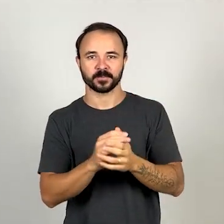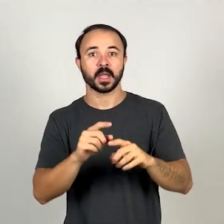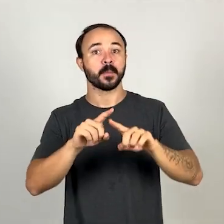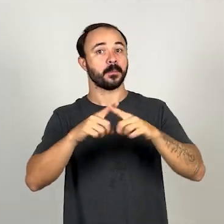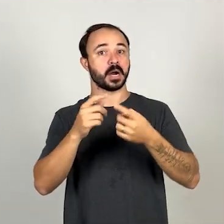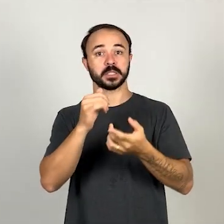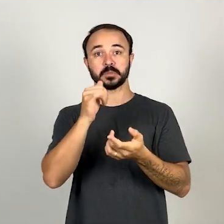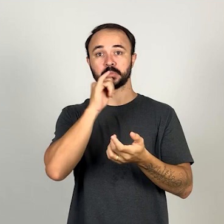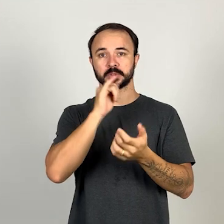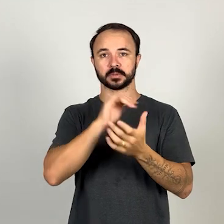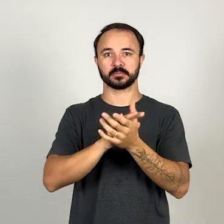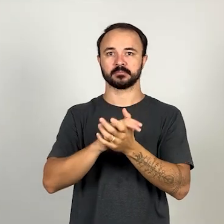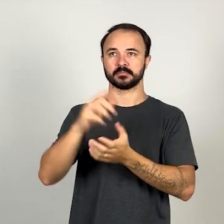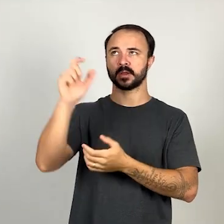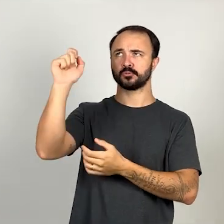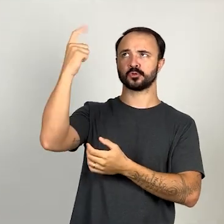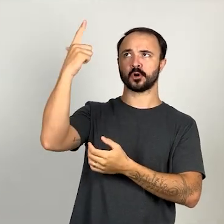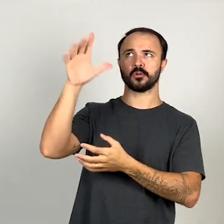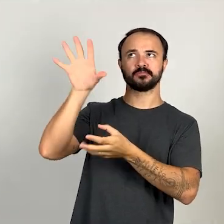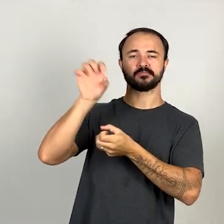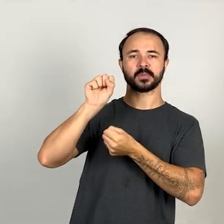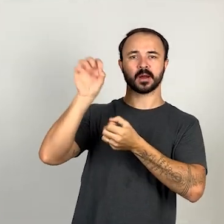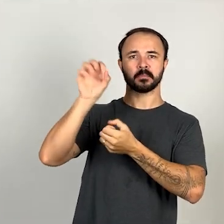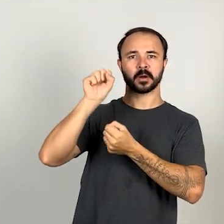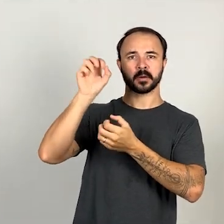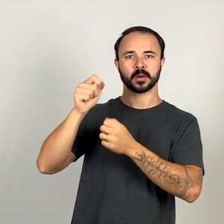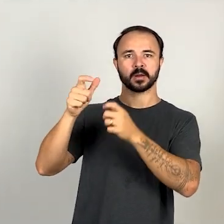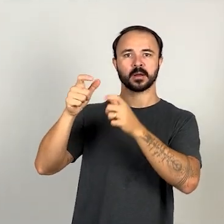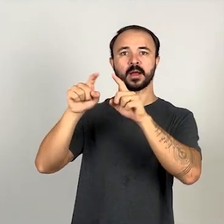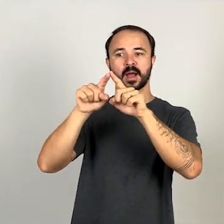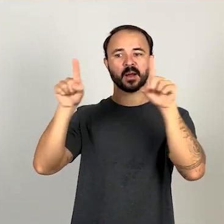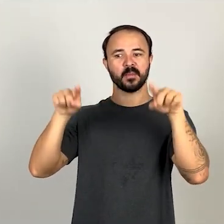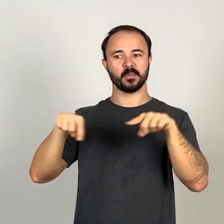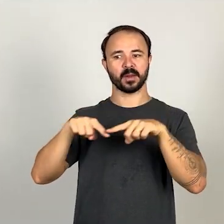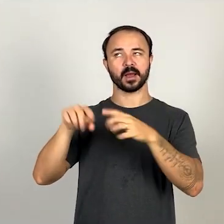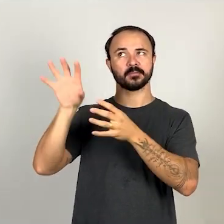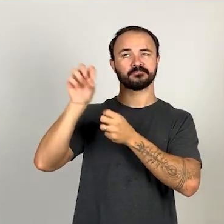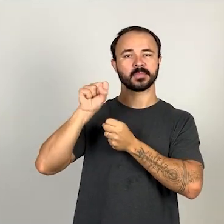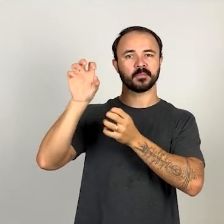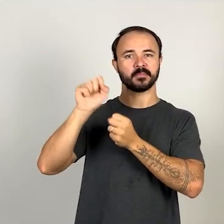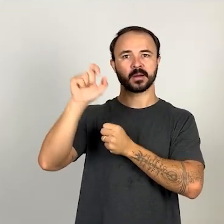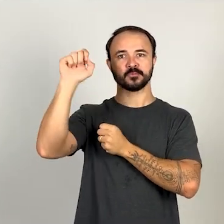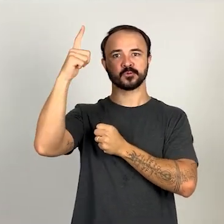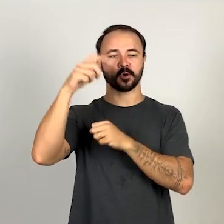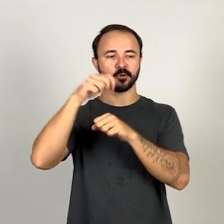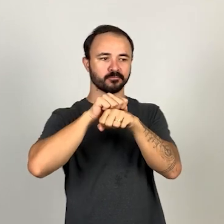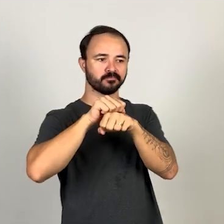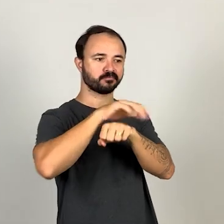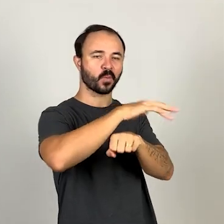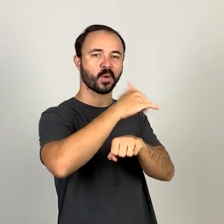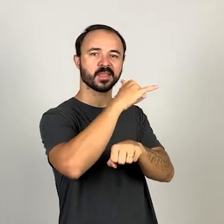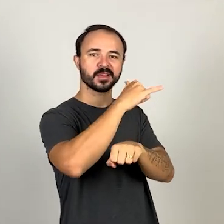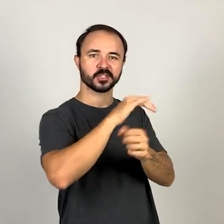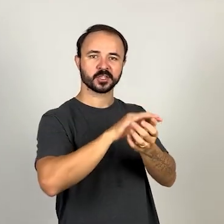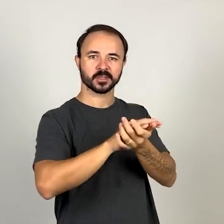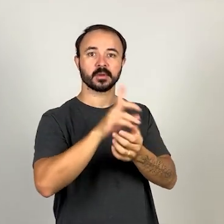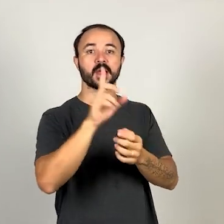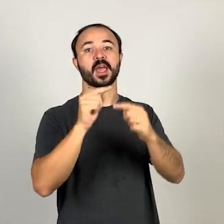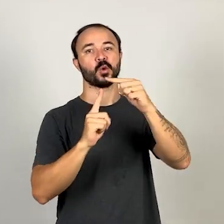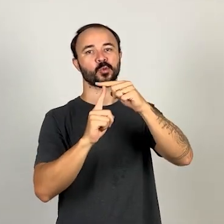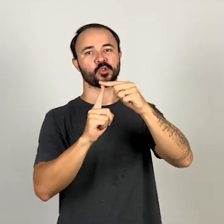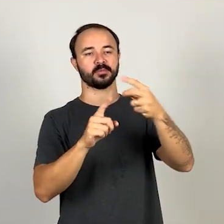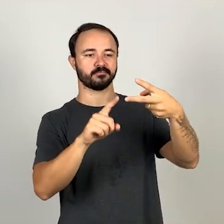ainda precisamos utilizar outro tipo de corrente, que é justamente a corrente contínua. E aqui na imagem nós temos diversos tipos